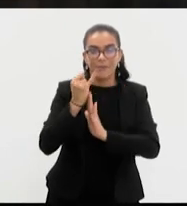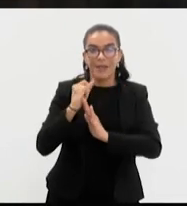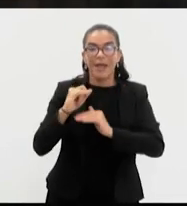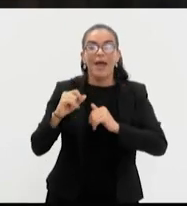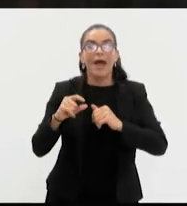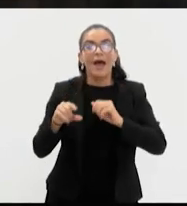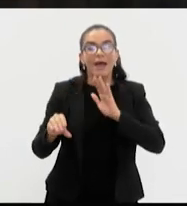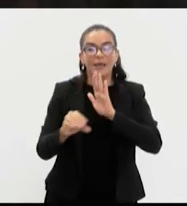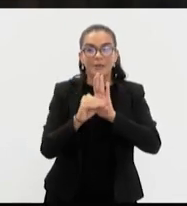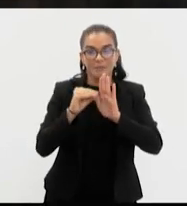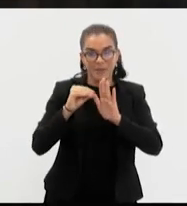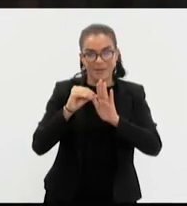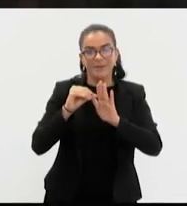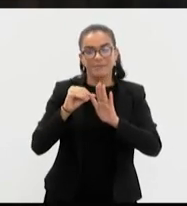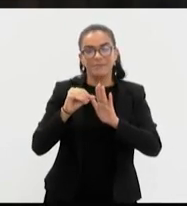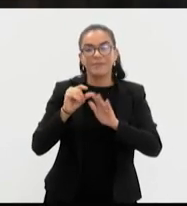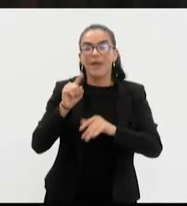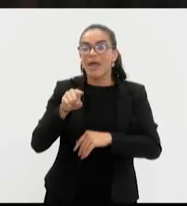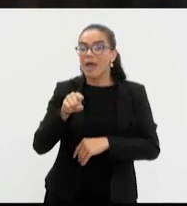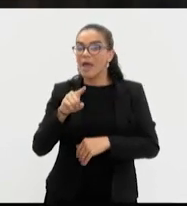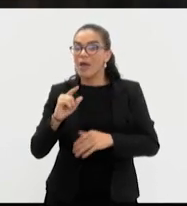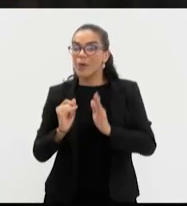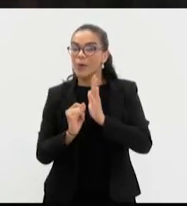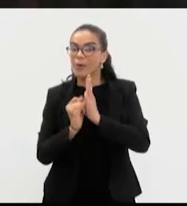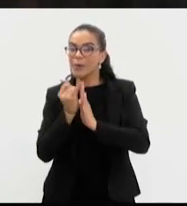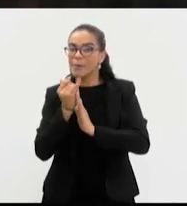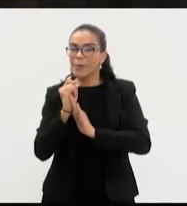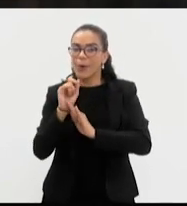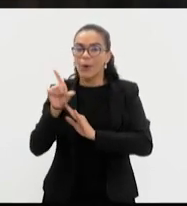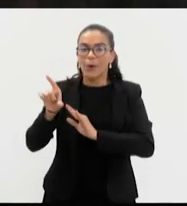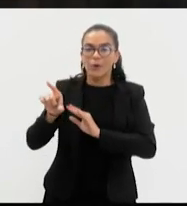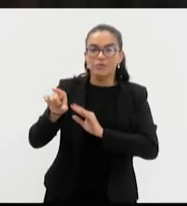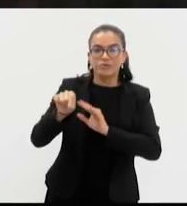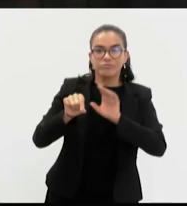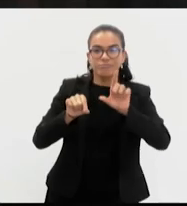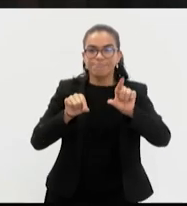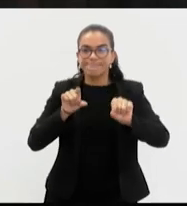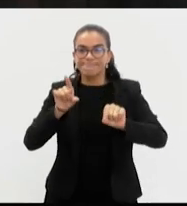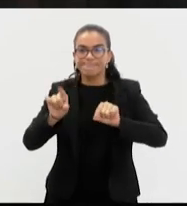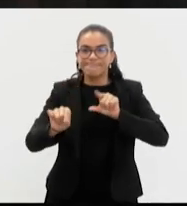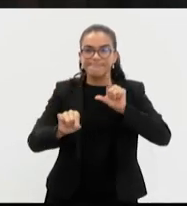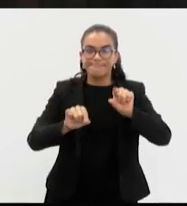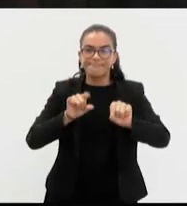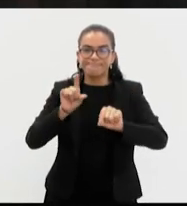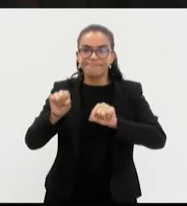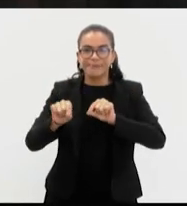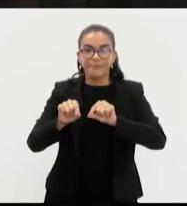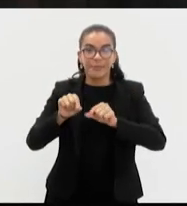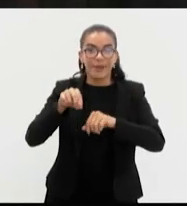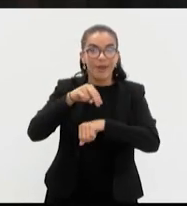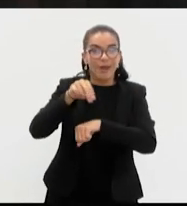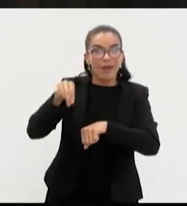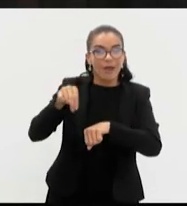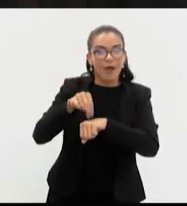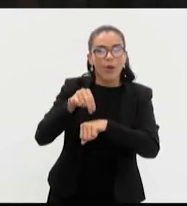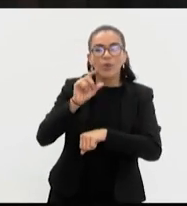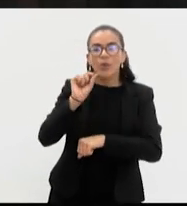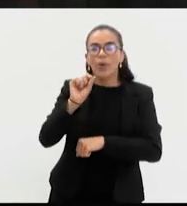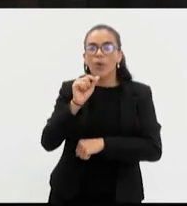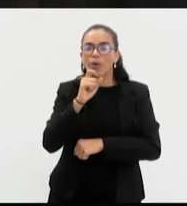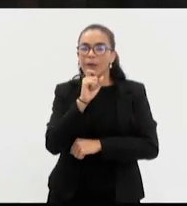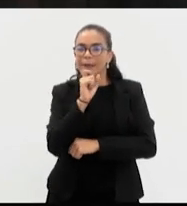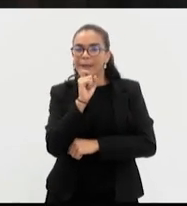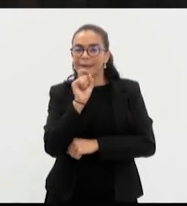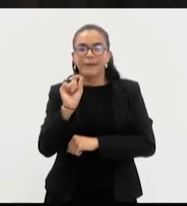132 é um imposto seletivo que a união chamou para si o que que é o